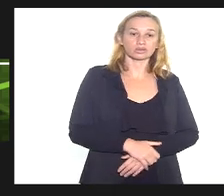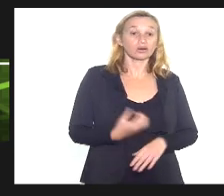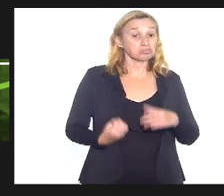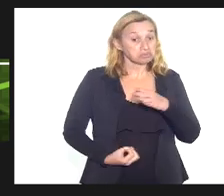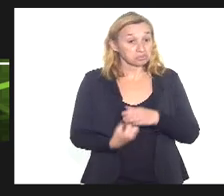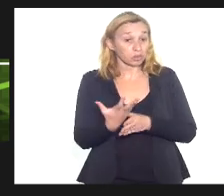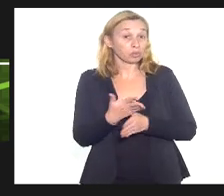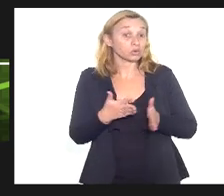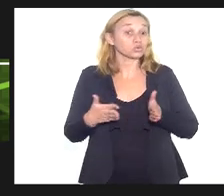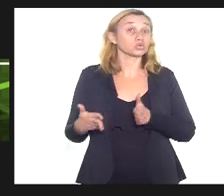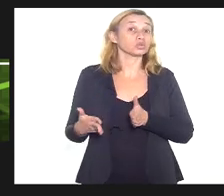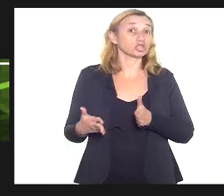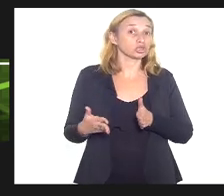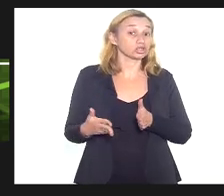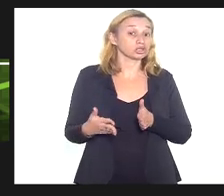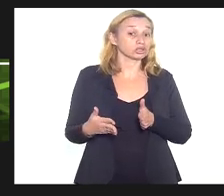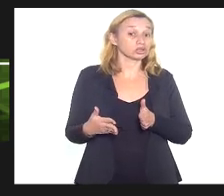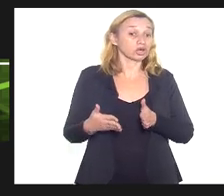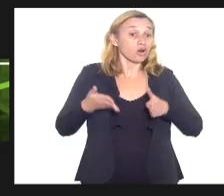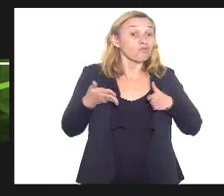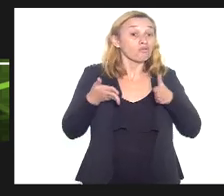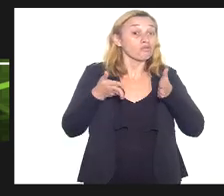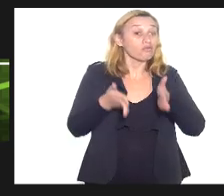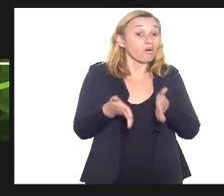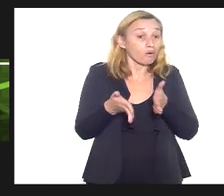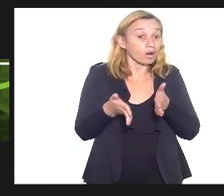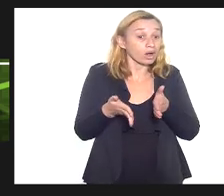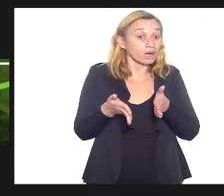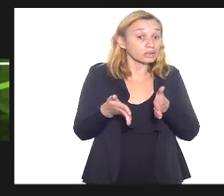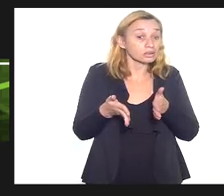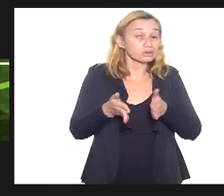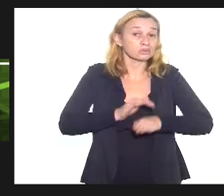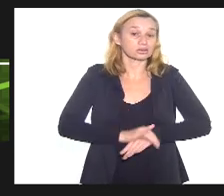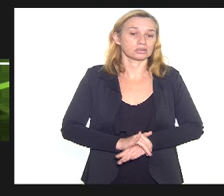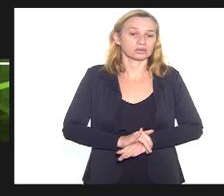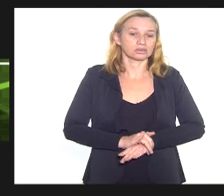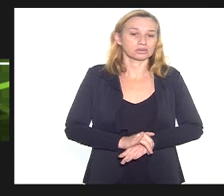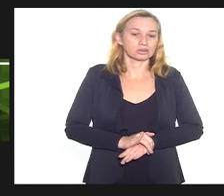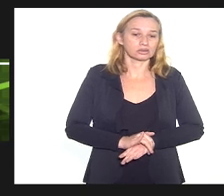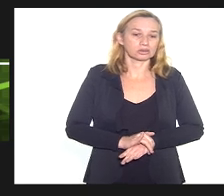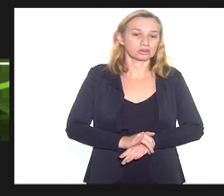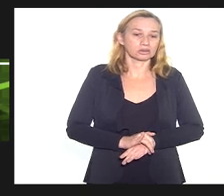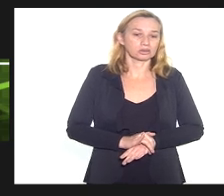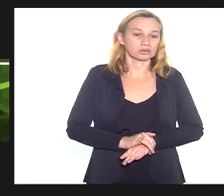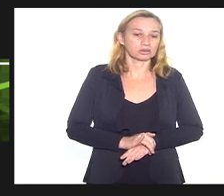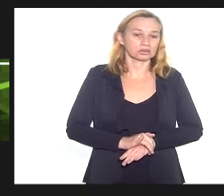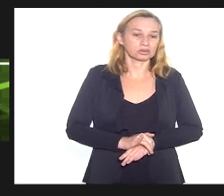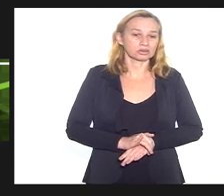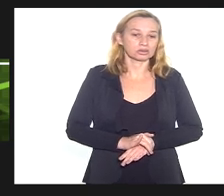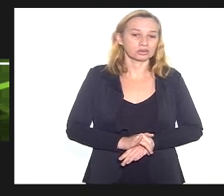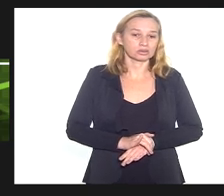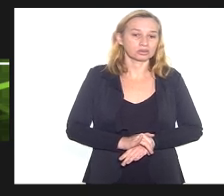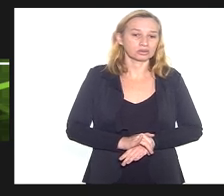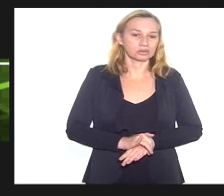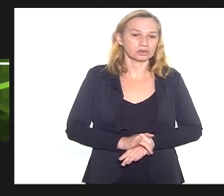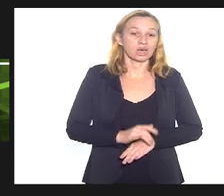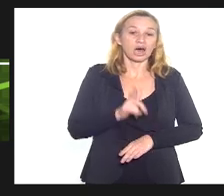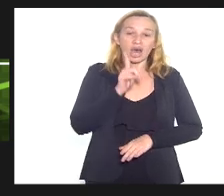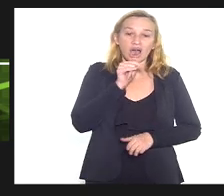produtora focada em águas